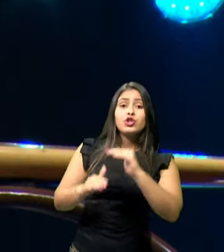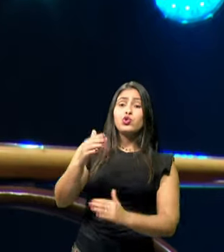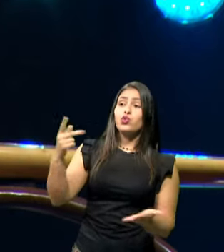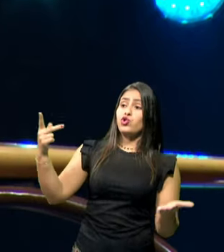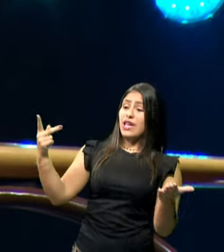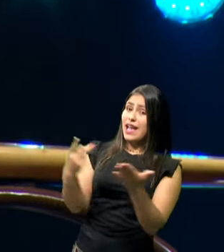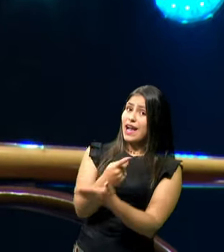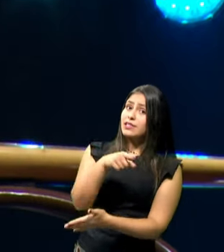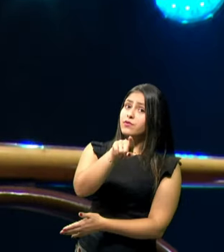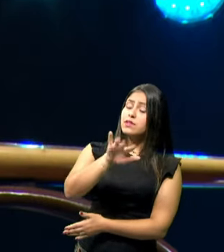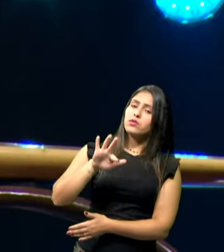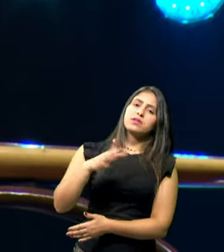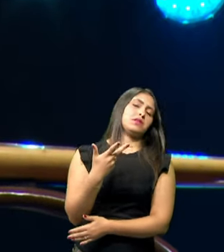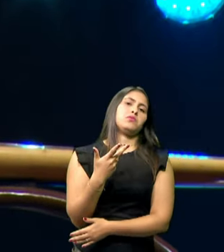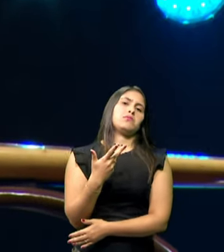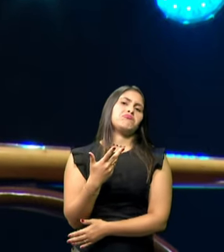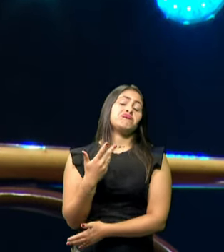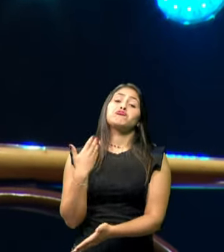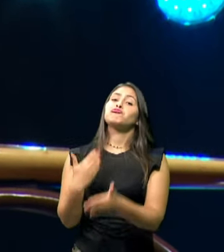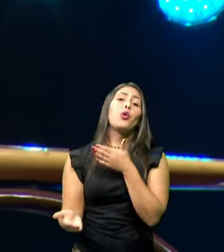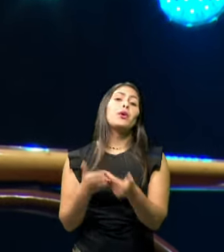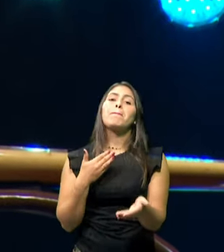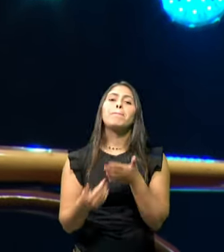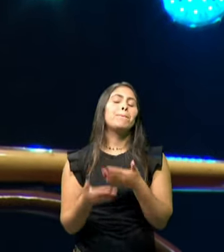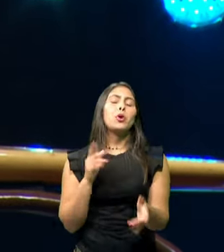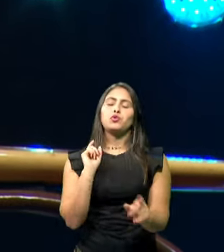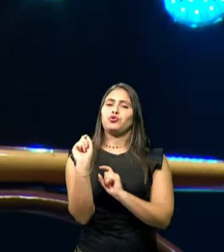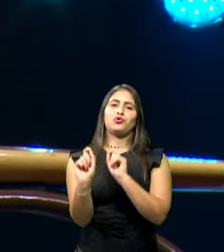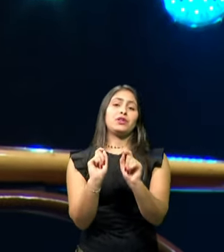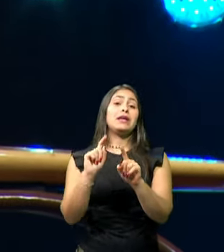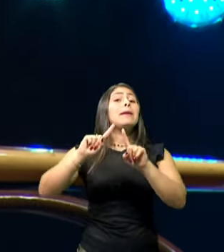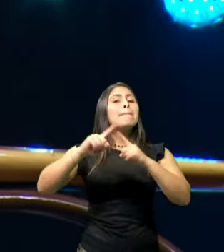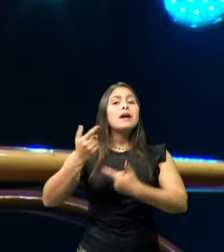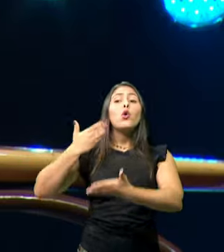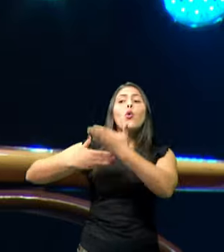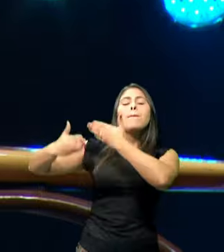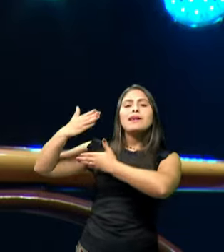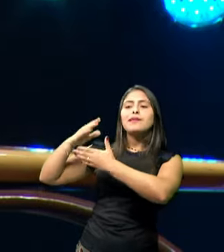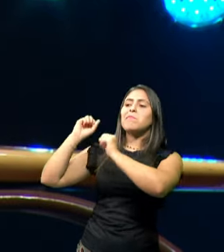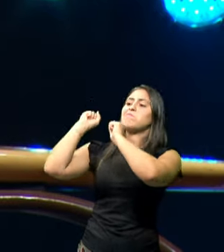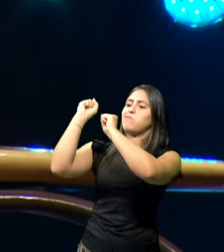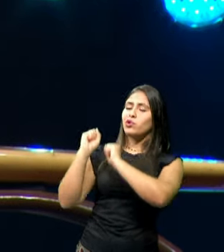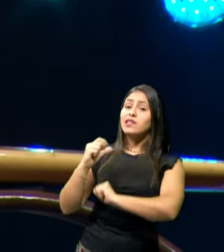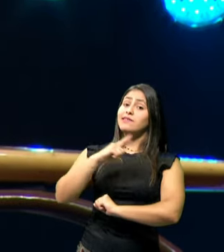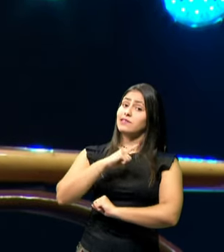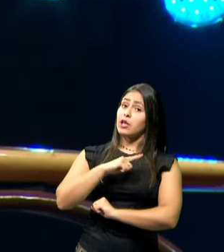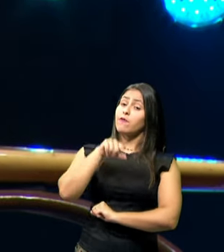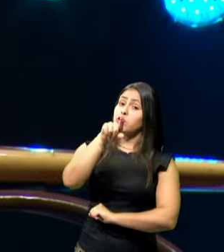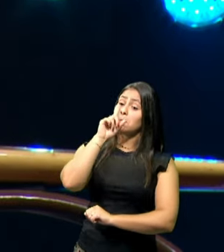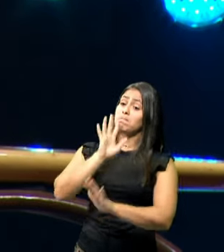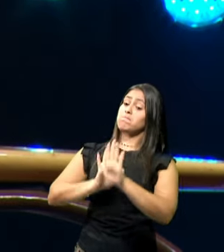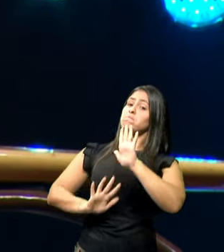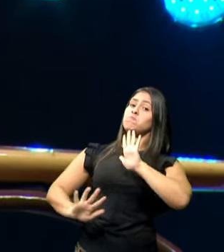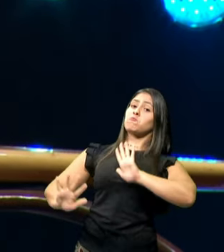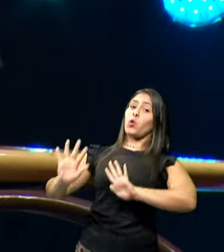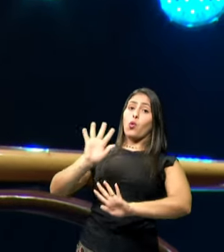Não interessa o que é. O passado é uma coisa poderosa que você tem que ter muito cuidado.